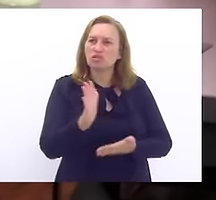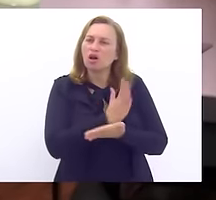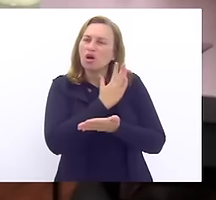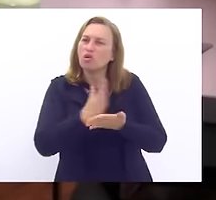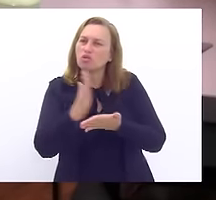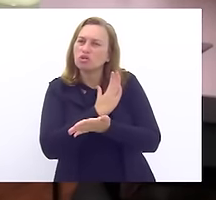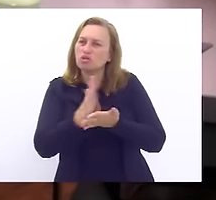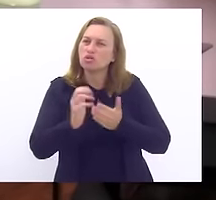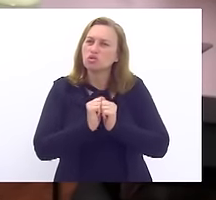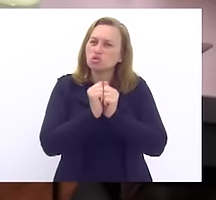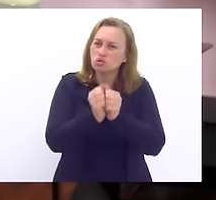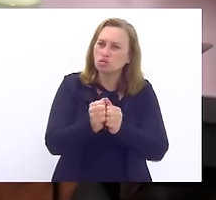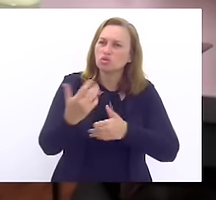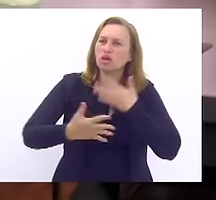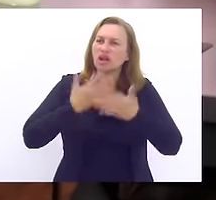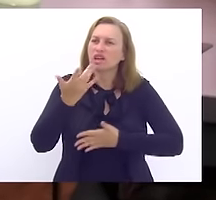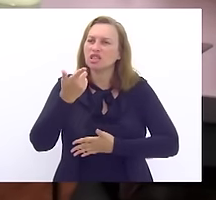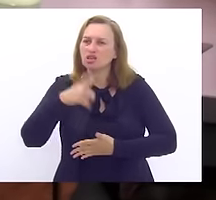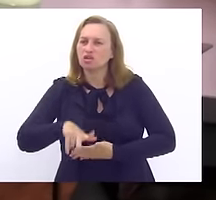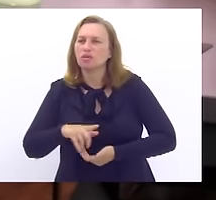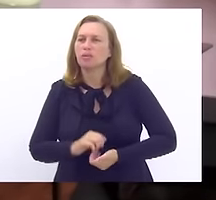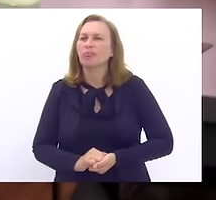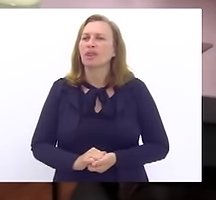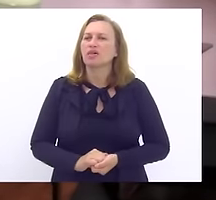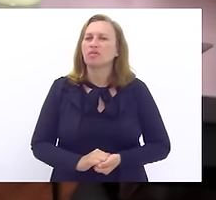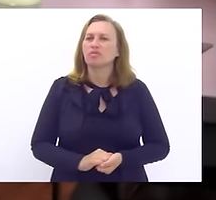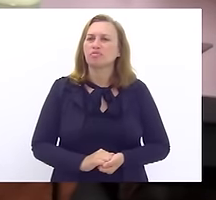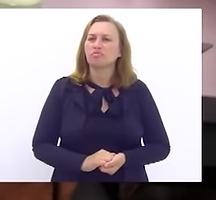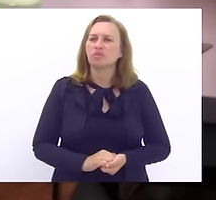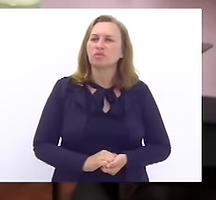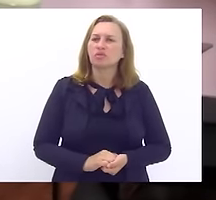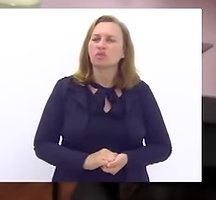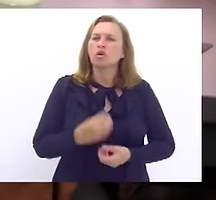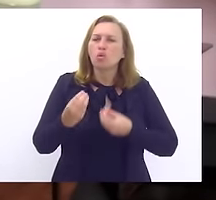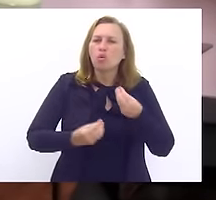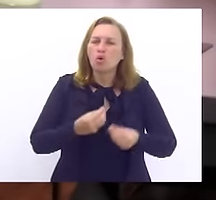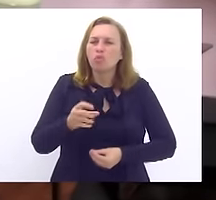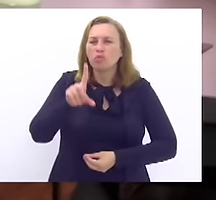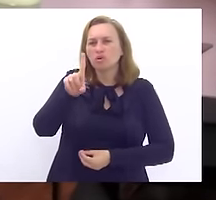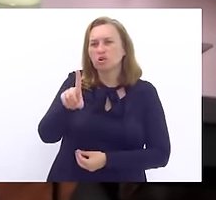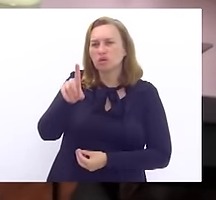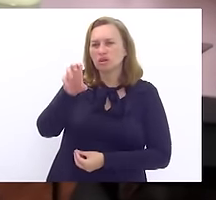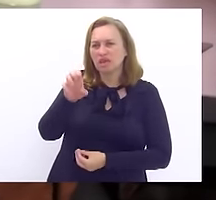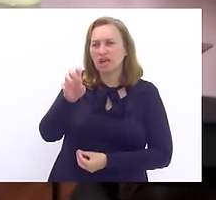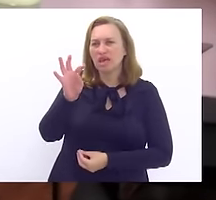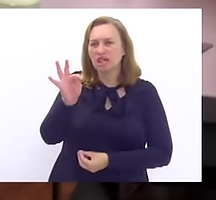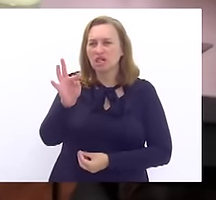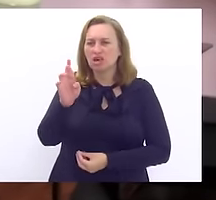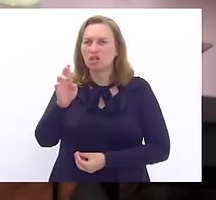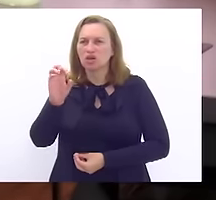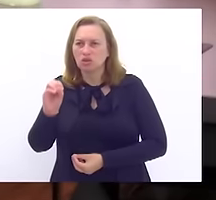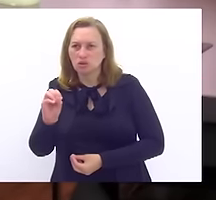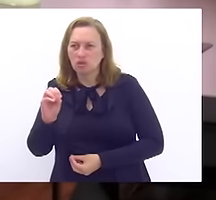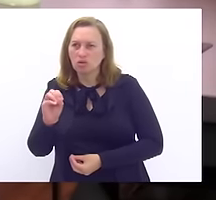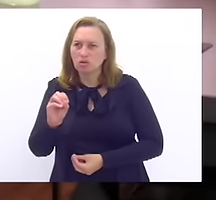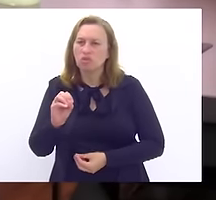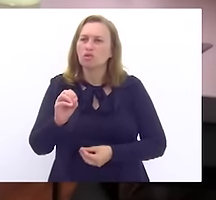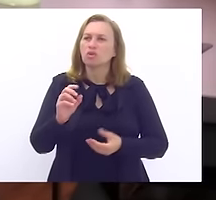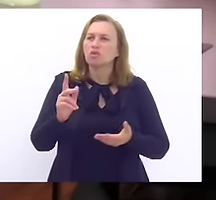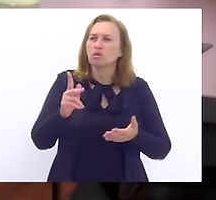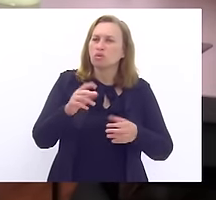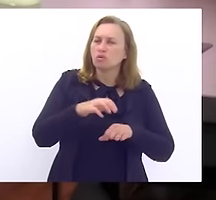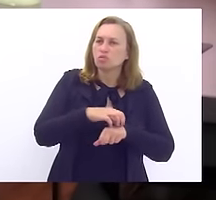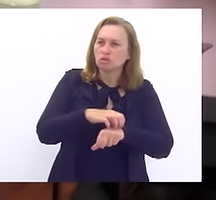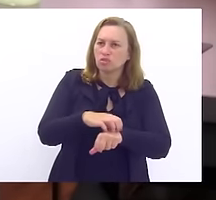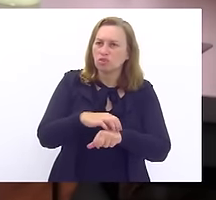vezes juntos um prazer mais uma vez é a forma como eu Detro lida com transporte regular ela de fato ela tem